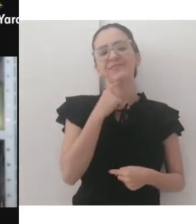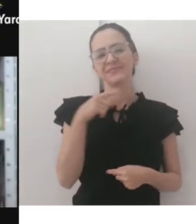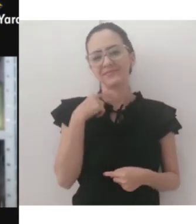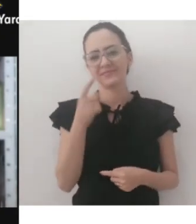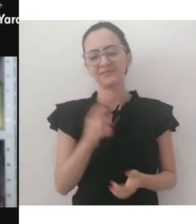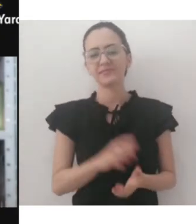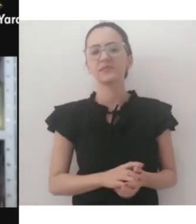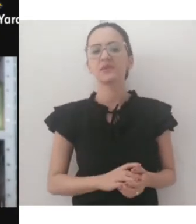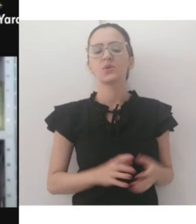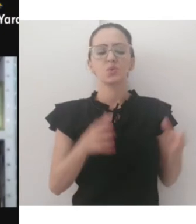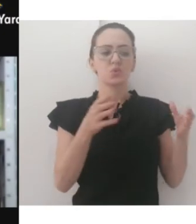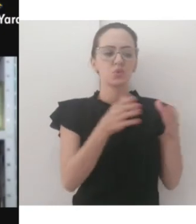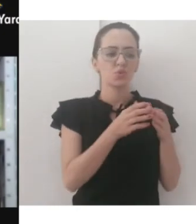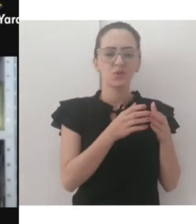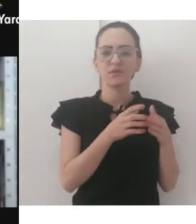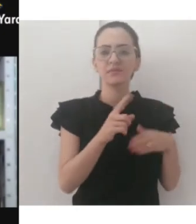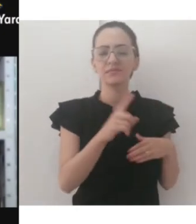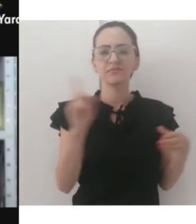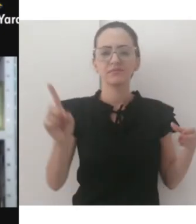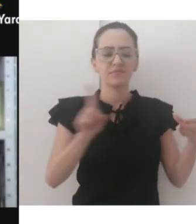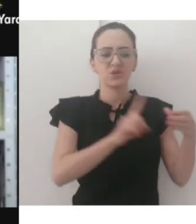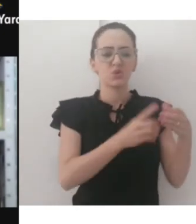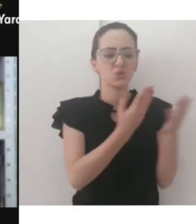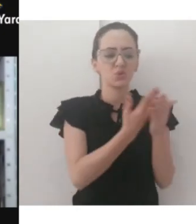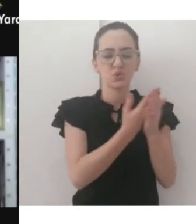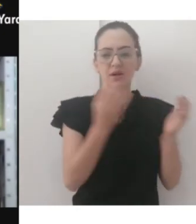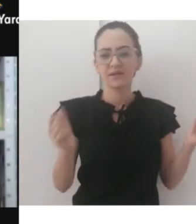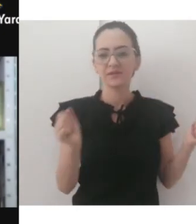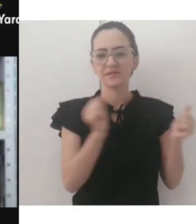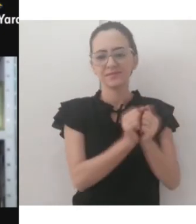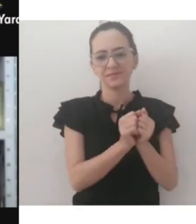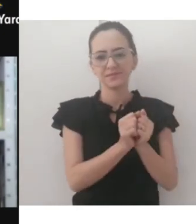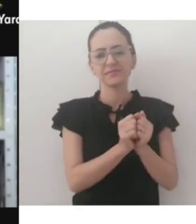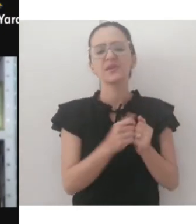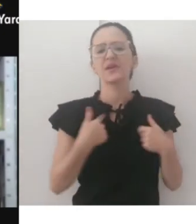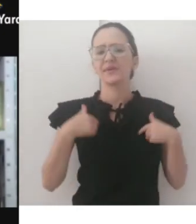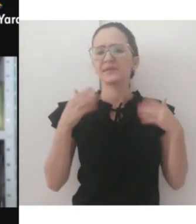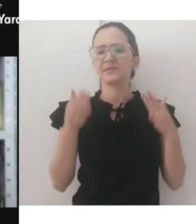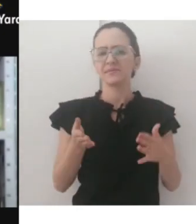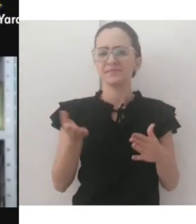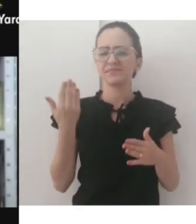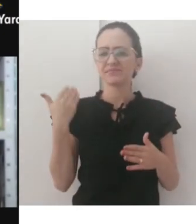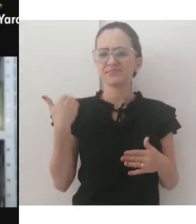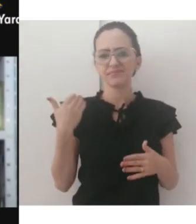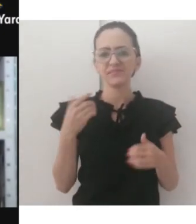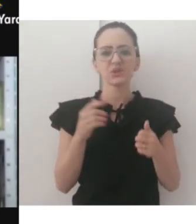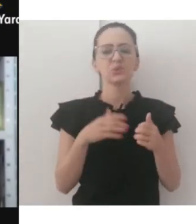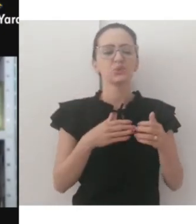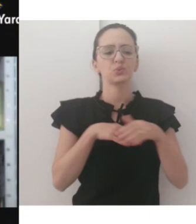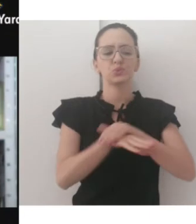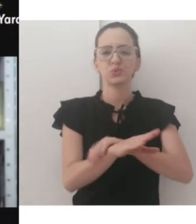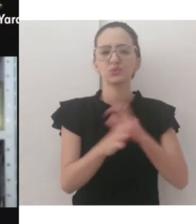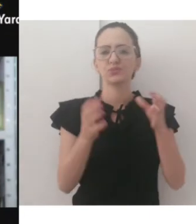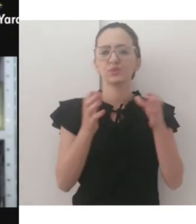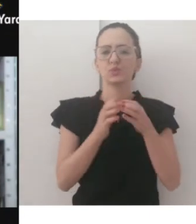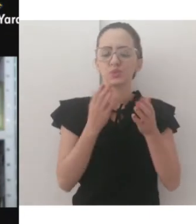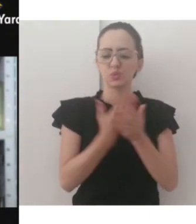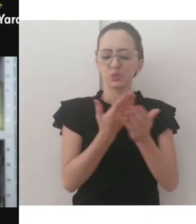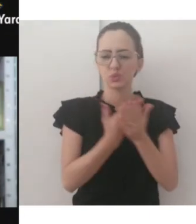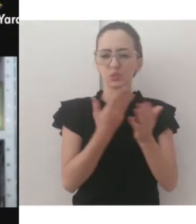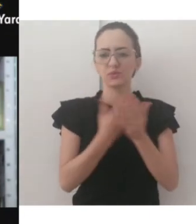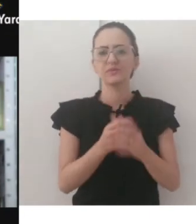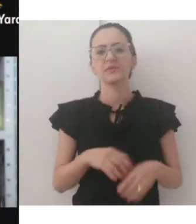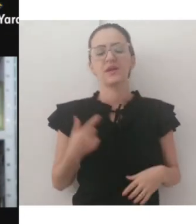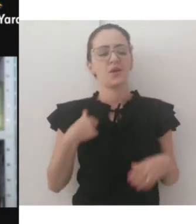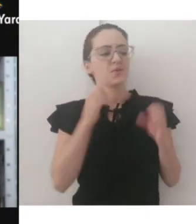alcançar aquilo que sozinho você não consegue. Então, grupos de estudos é uma ação extremamente importante. Eu sempre participei de grupos de